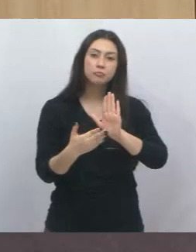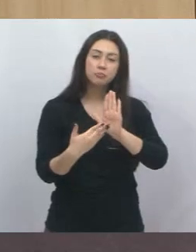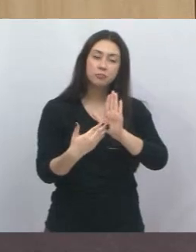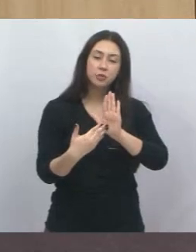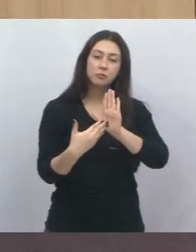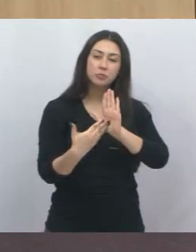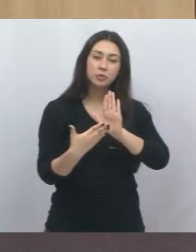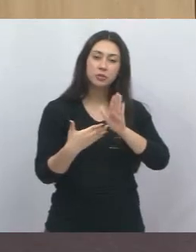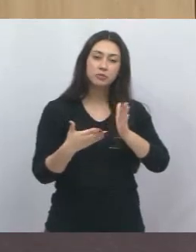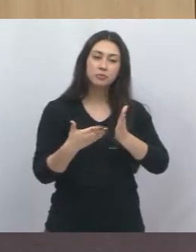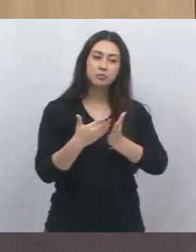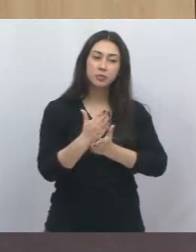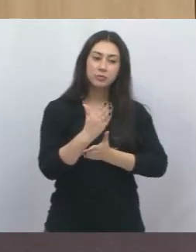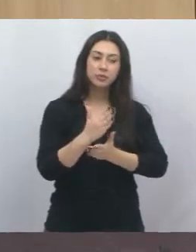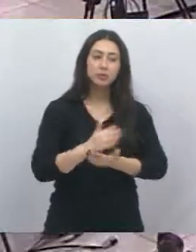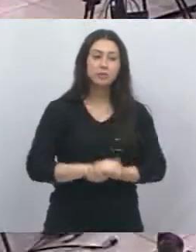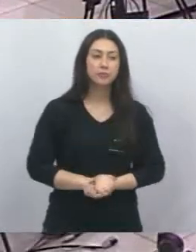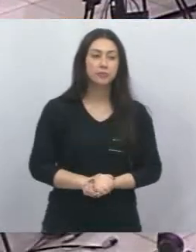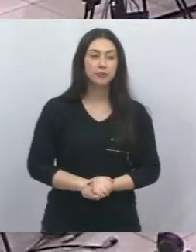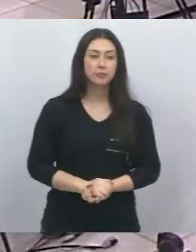propositura ora aprovada.